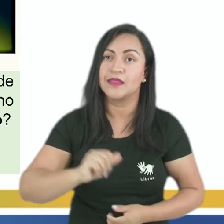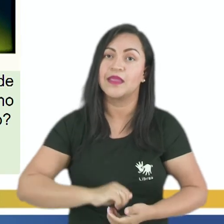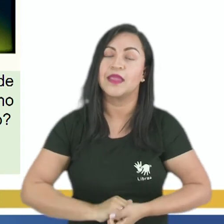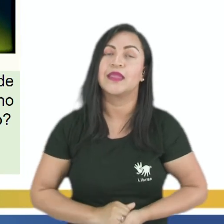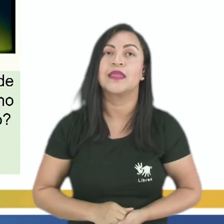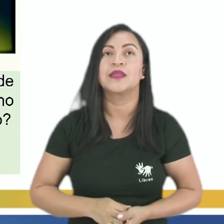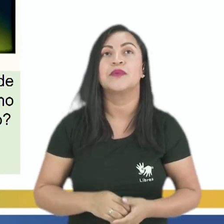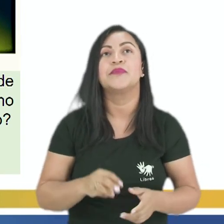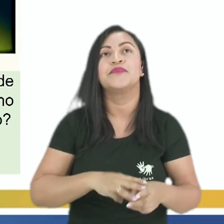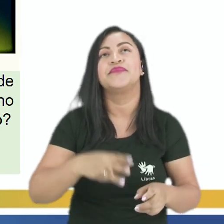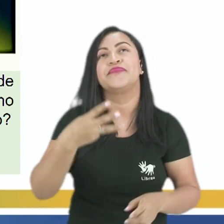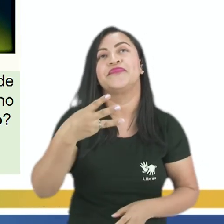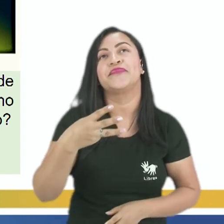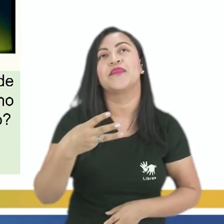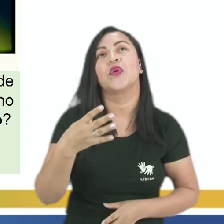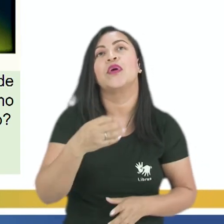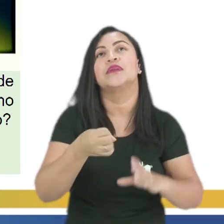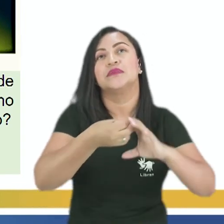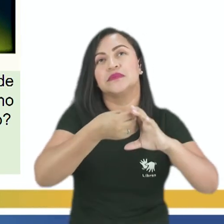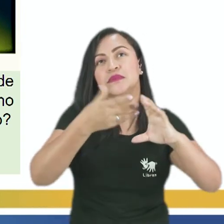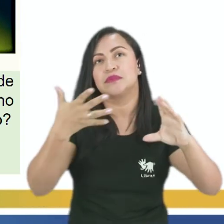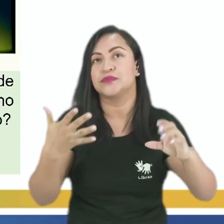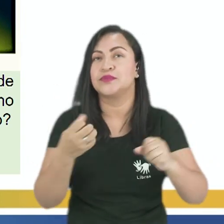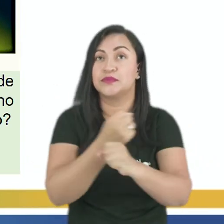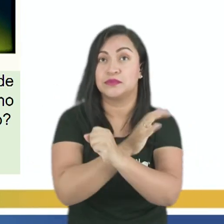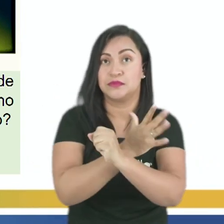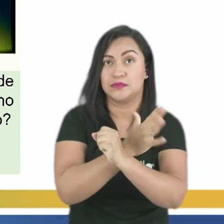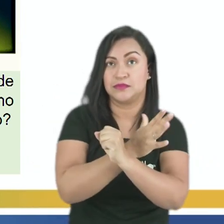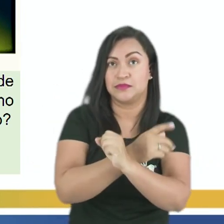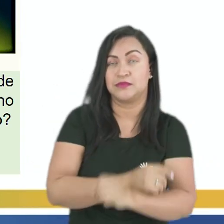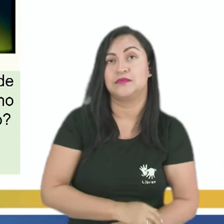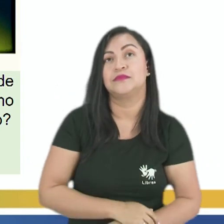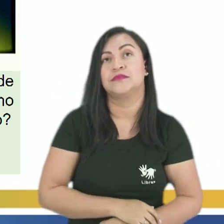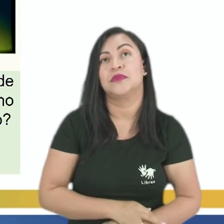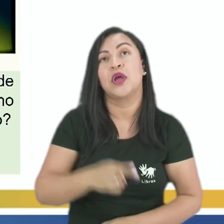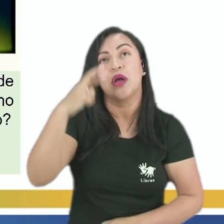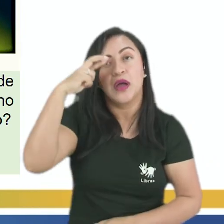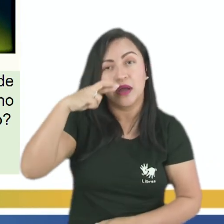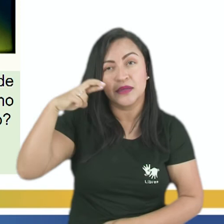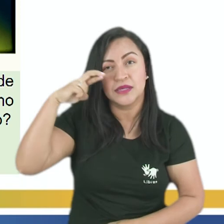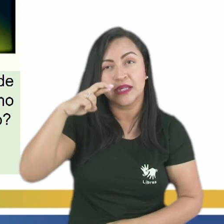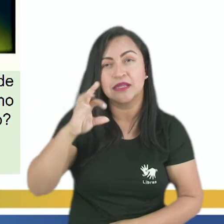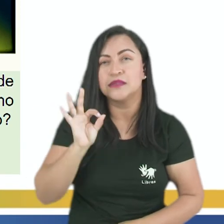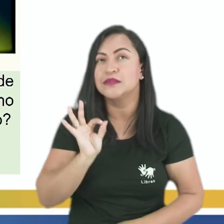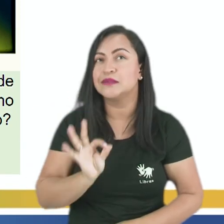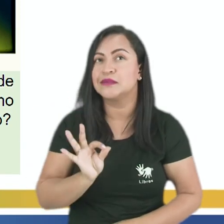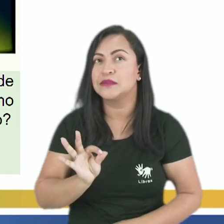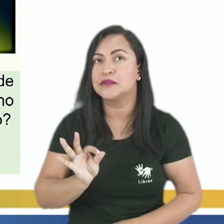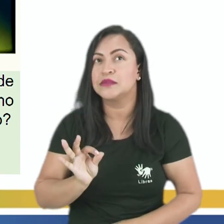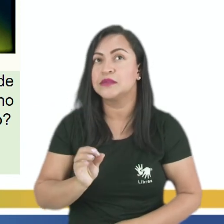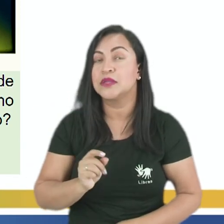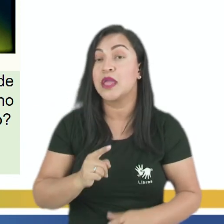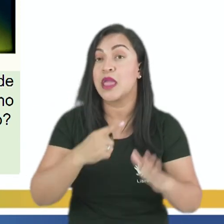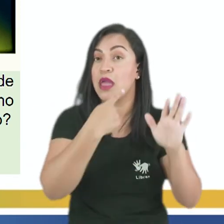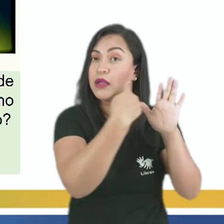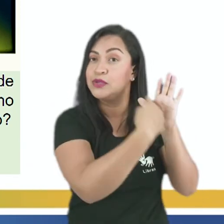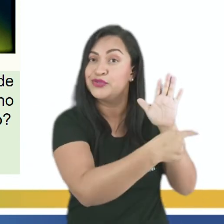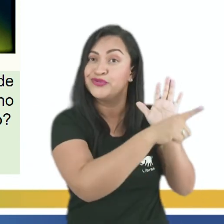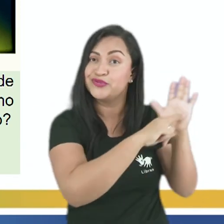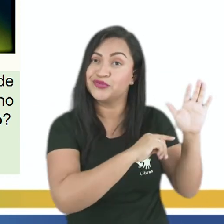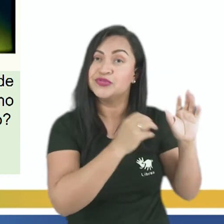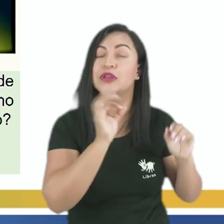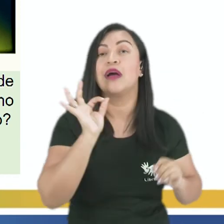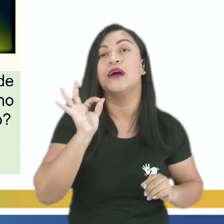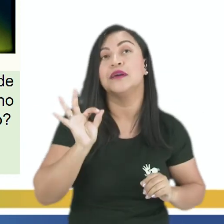Terceira questão. Com relação às características dos ácidos, analise as afirmativas abaixo e assinale a alternativa